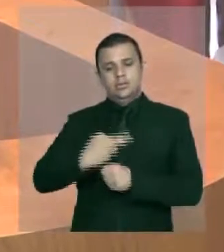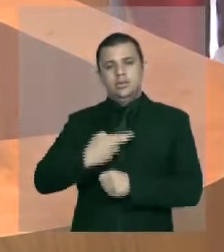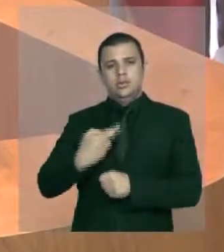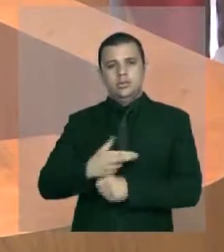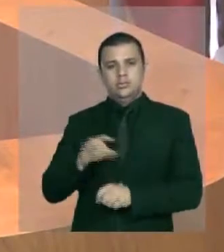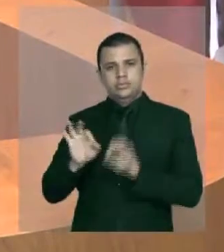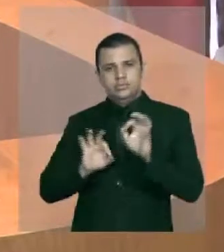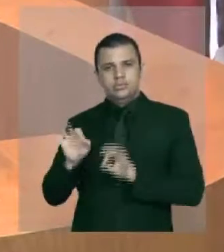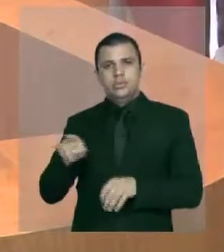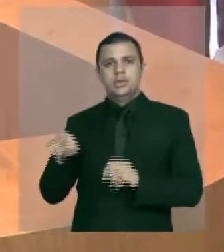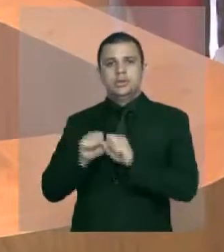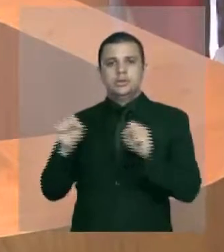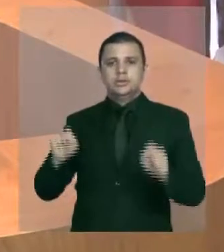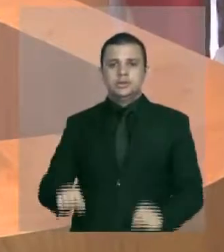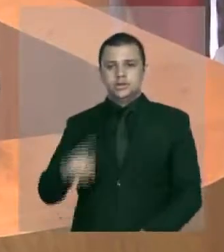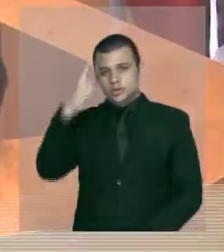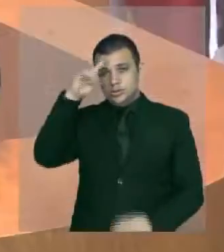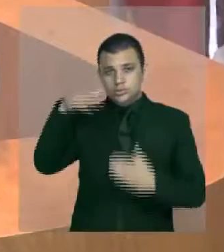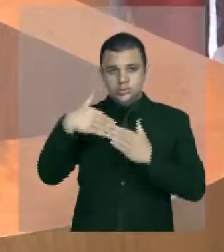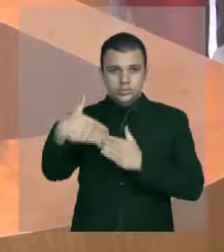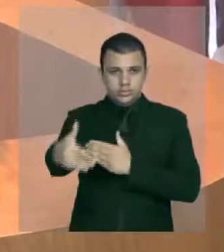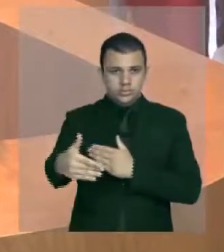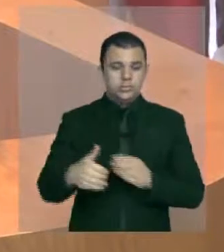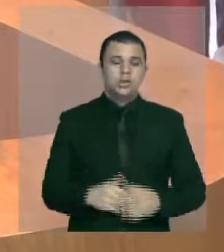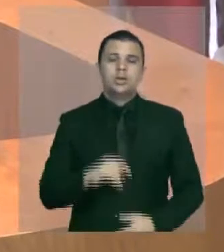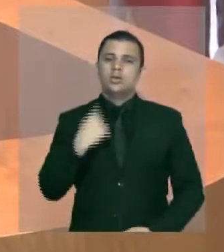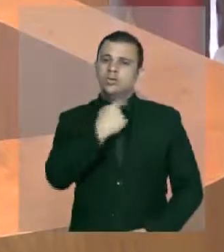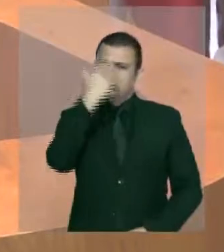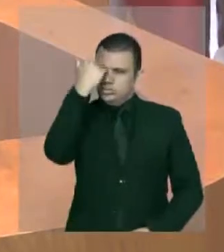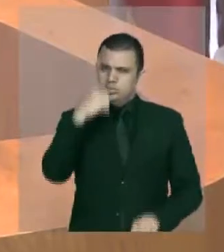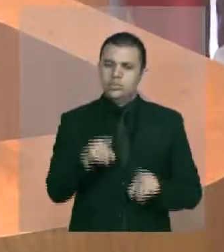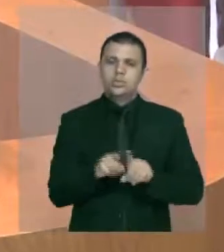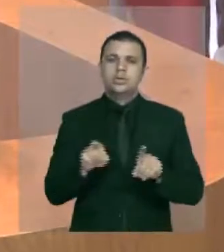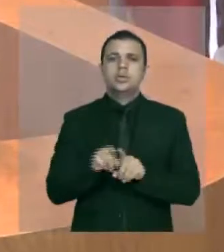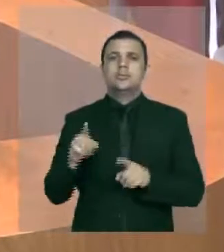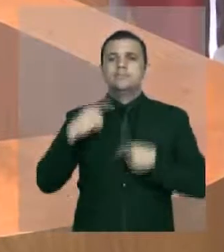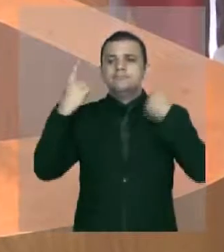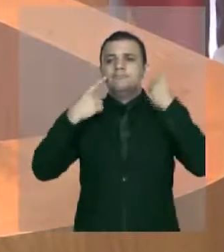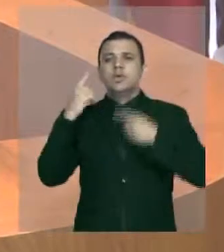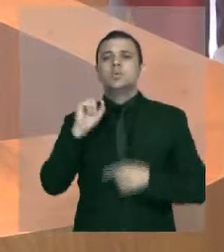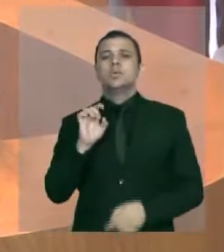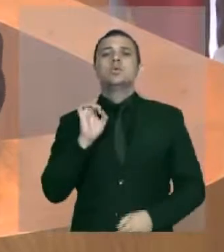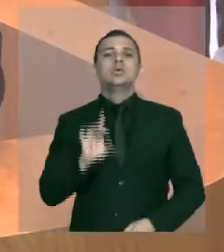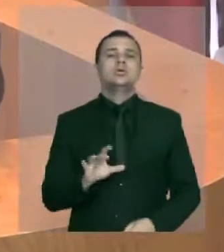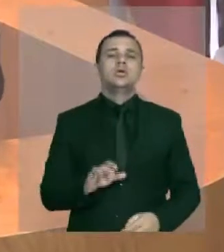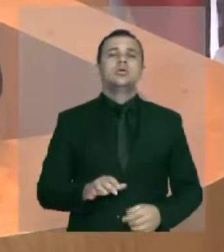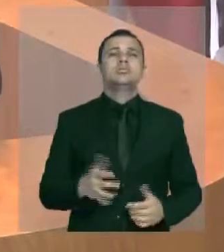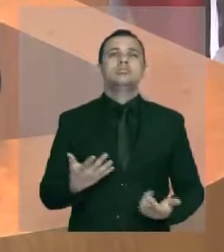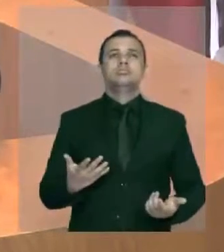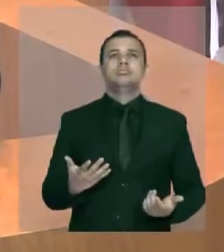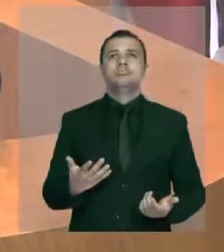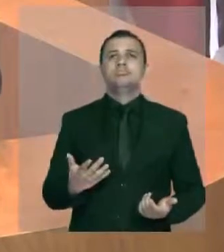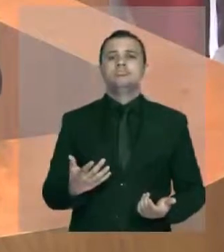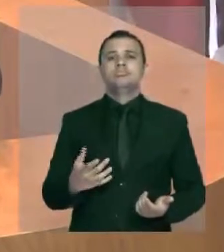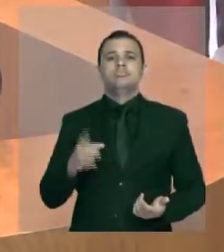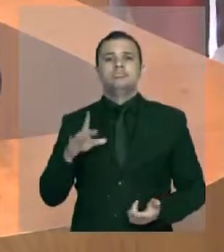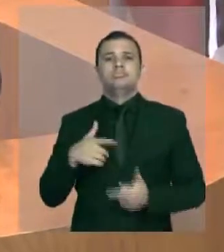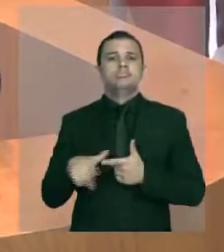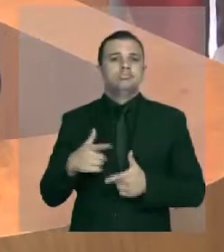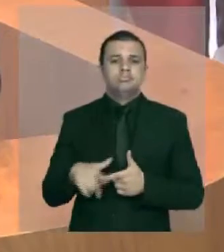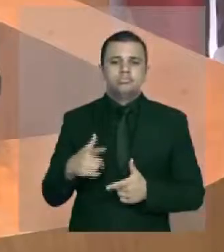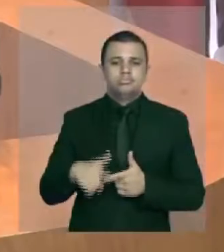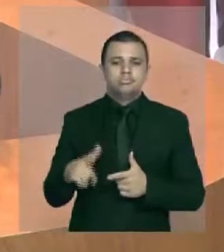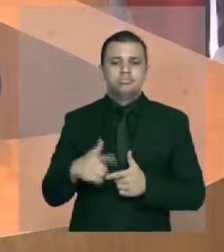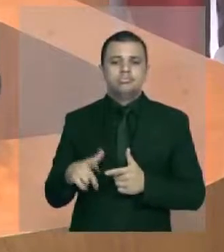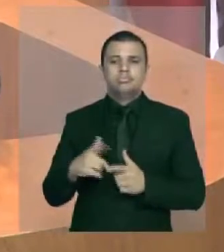os próximos dias. Nós também sabemos que essa preocupação não se resolve só a problemática com o